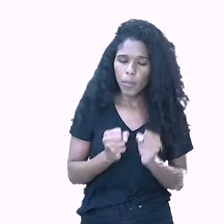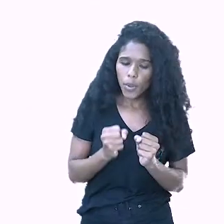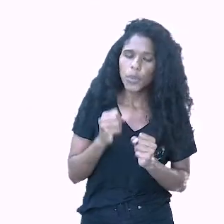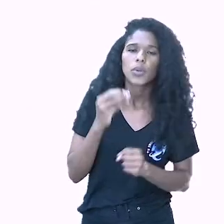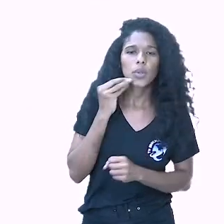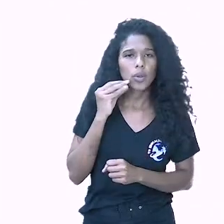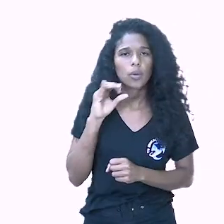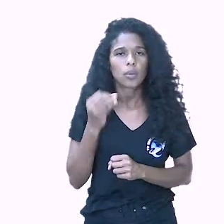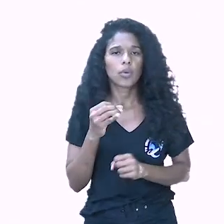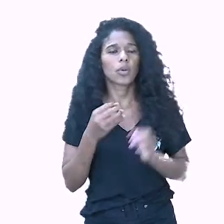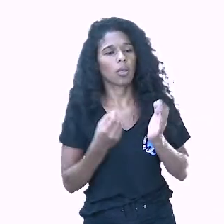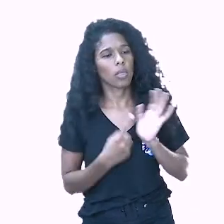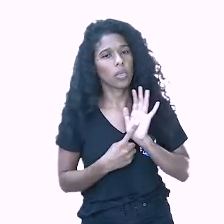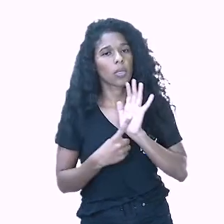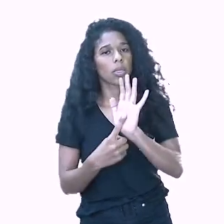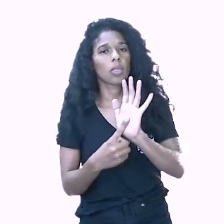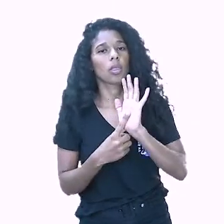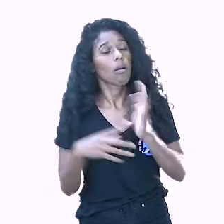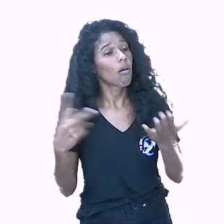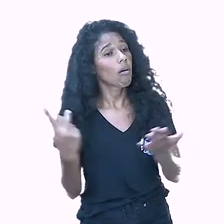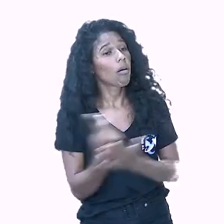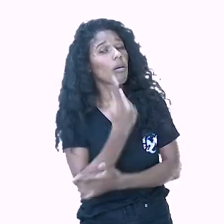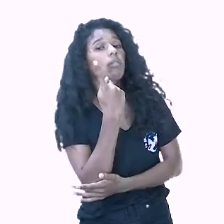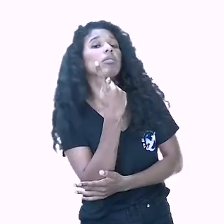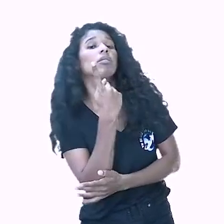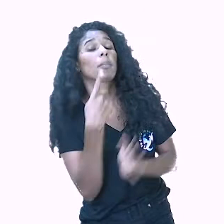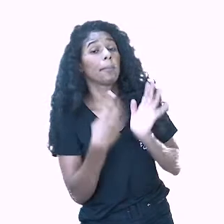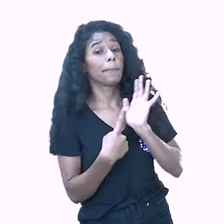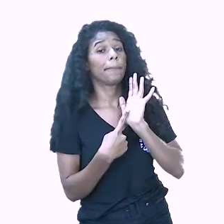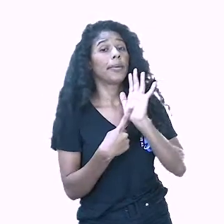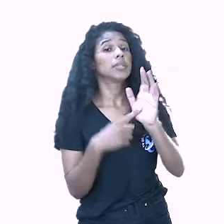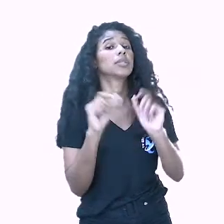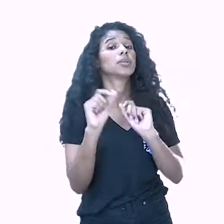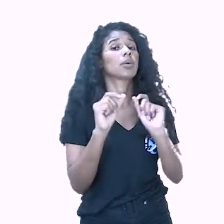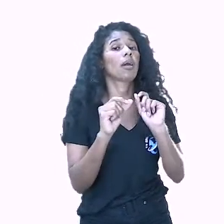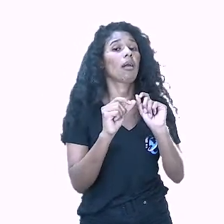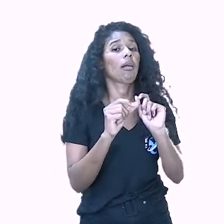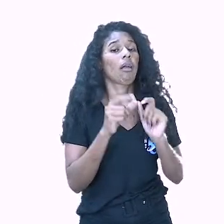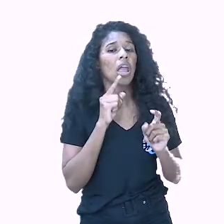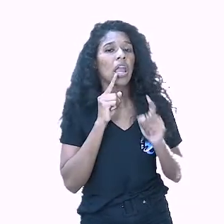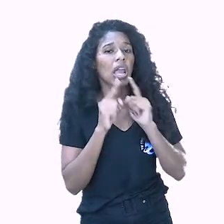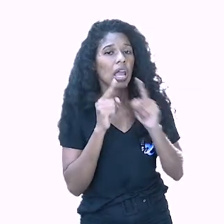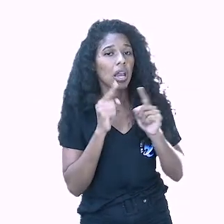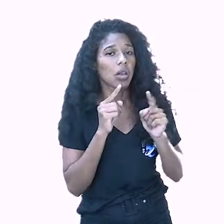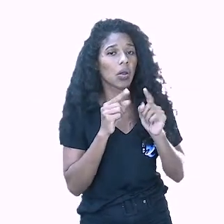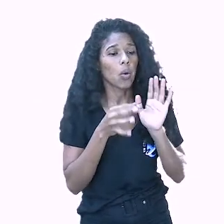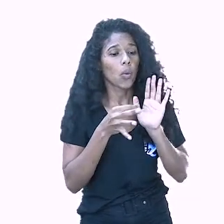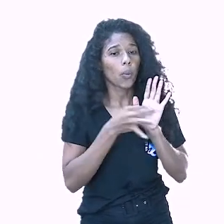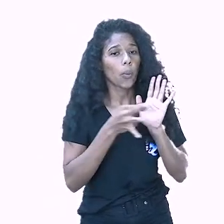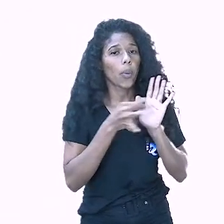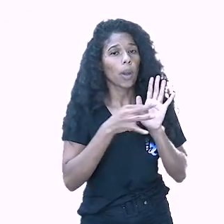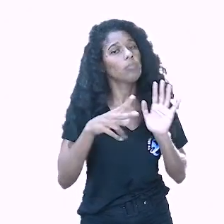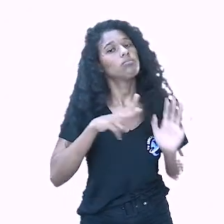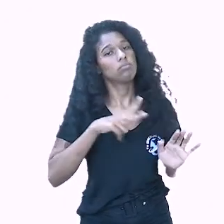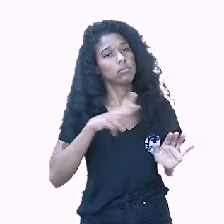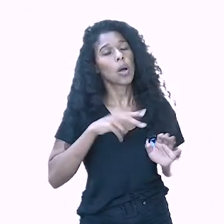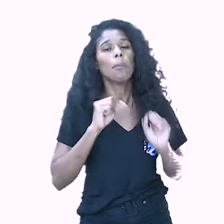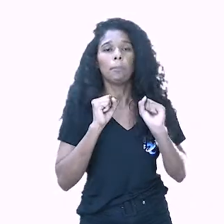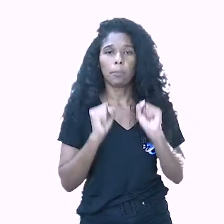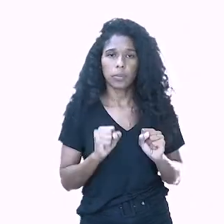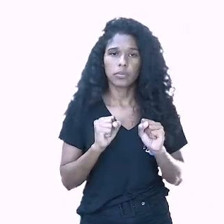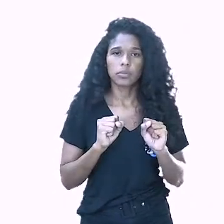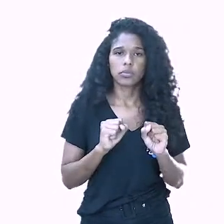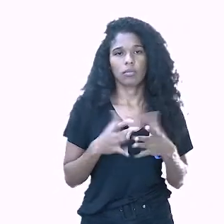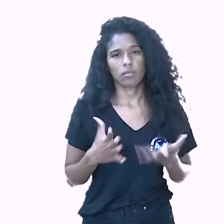fato, mas apontando a uma crítica e colocando a opinião dele. Letícia, mas então a crônica, ela não é